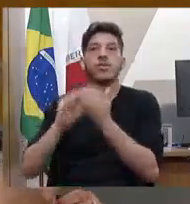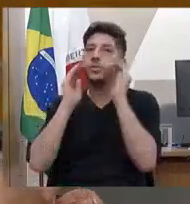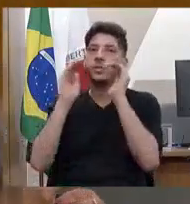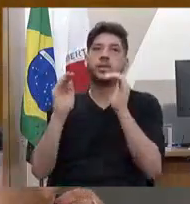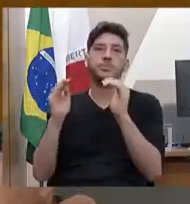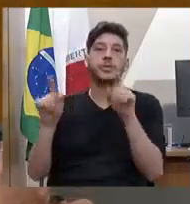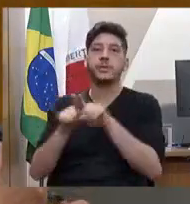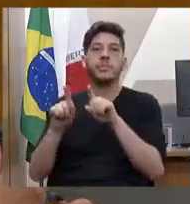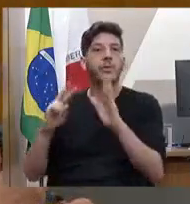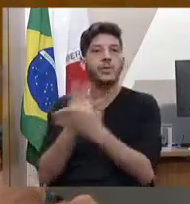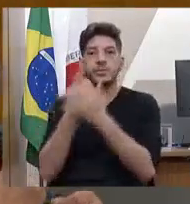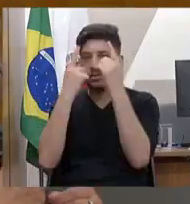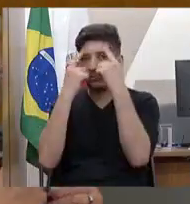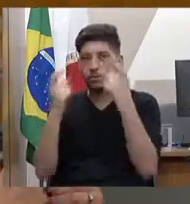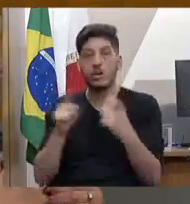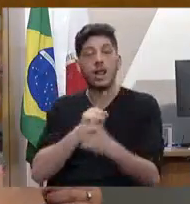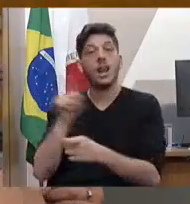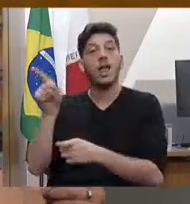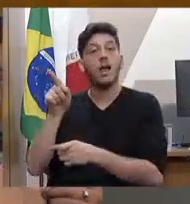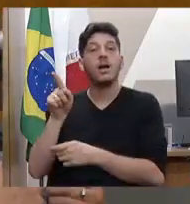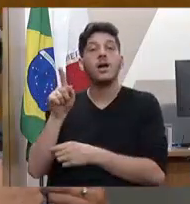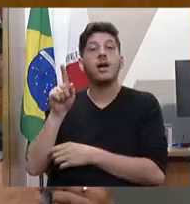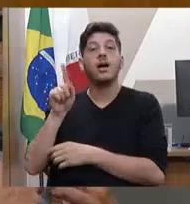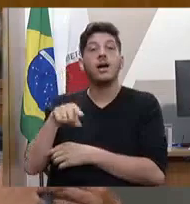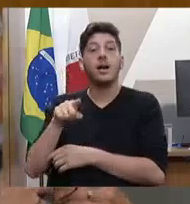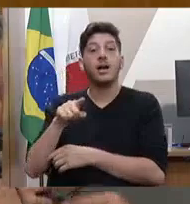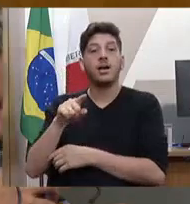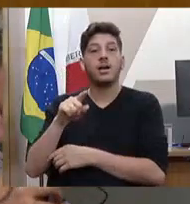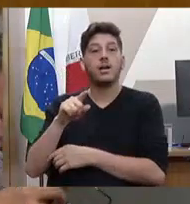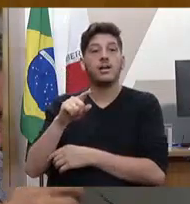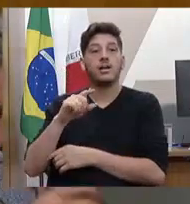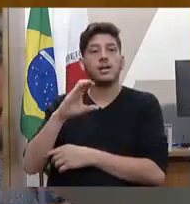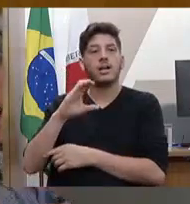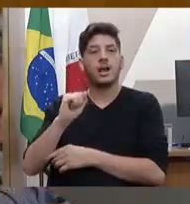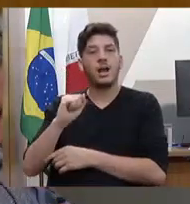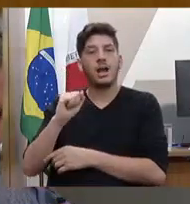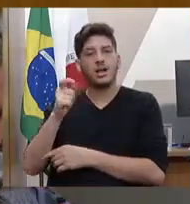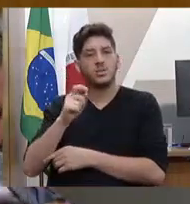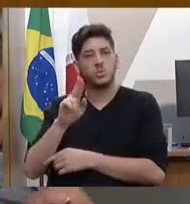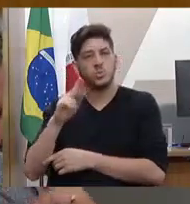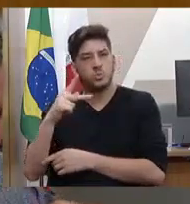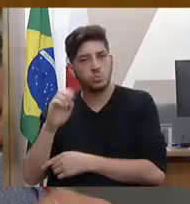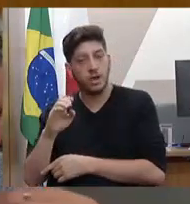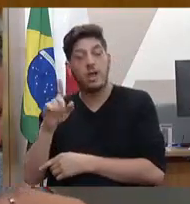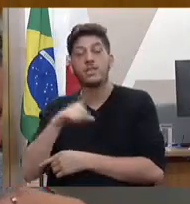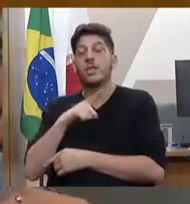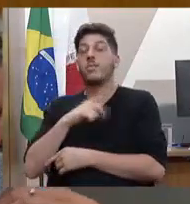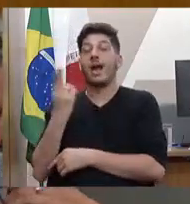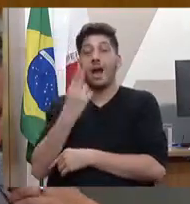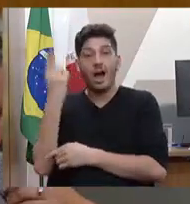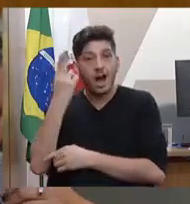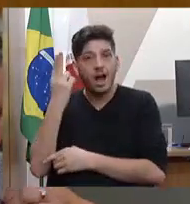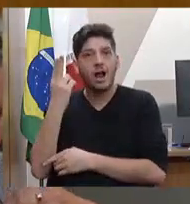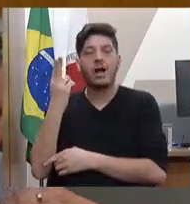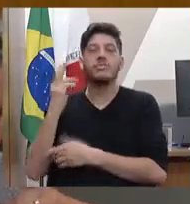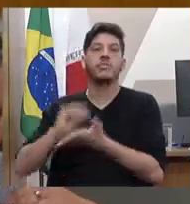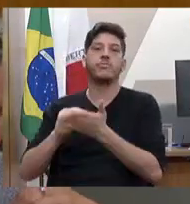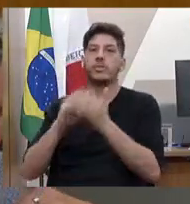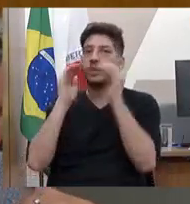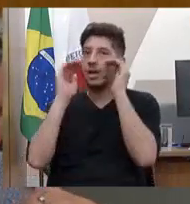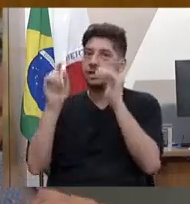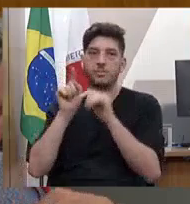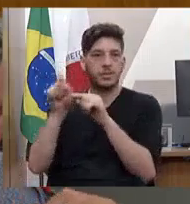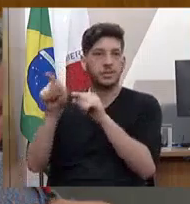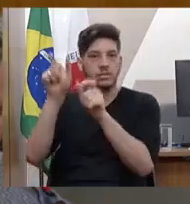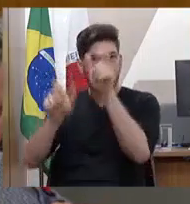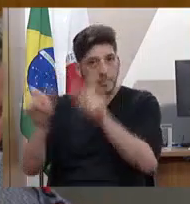a coxa o pé é tem casos graves de violação de direito na cafeicultura deles certo e aí nós